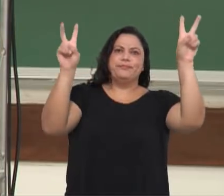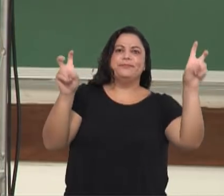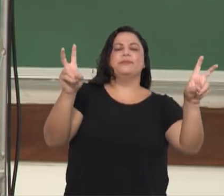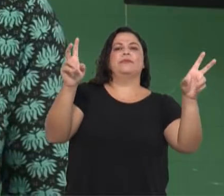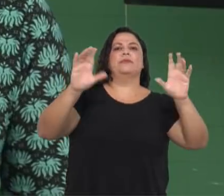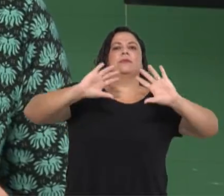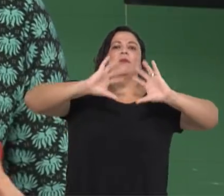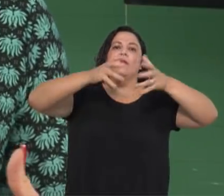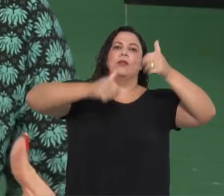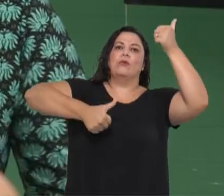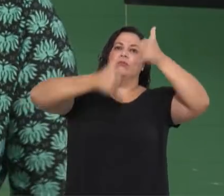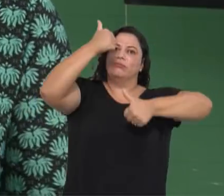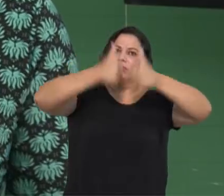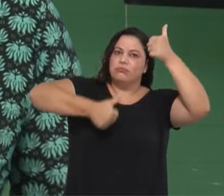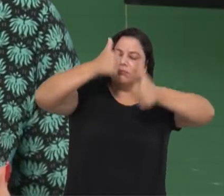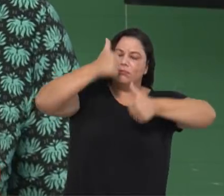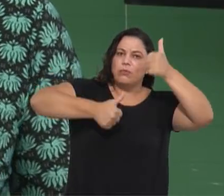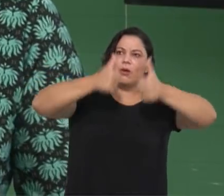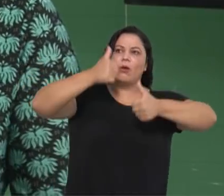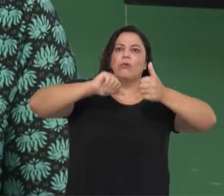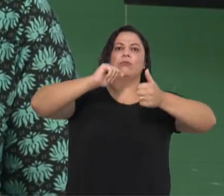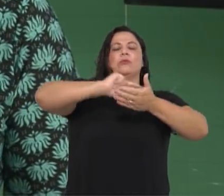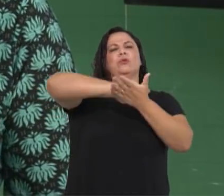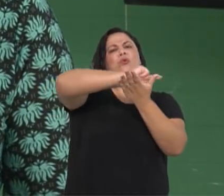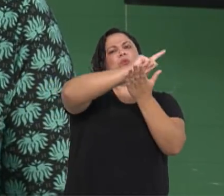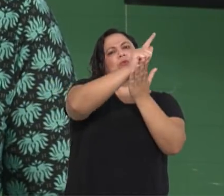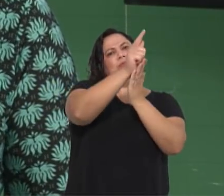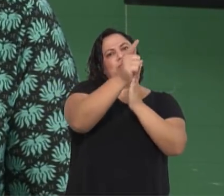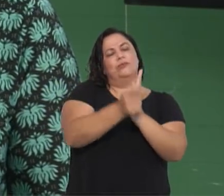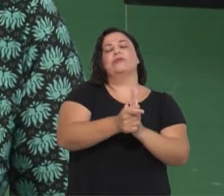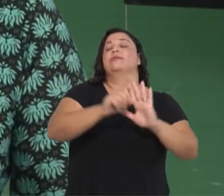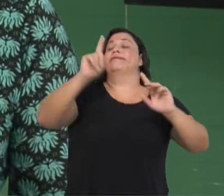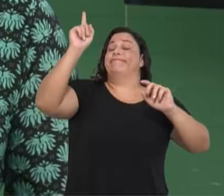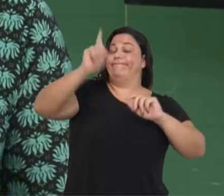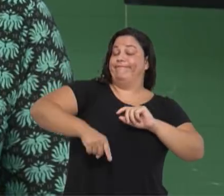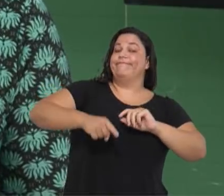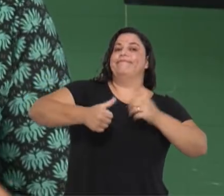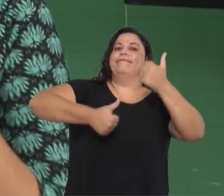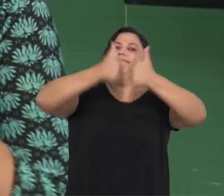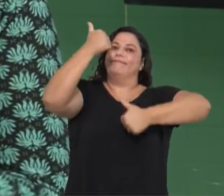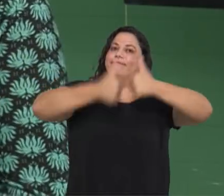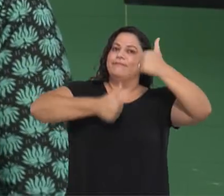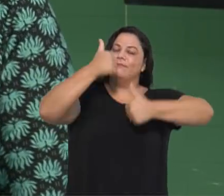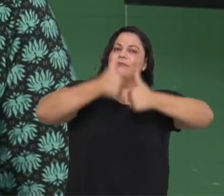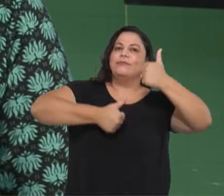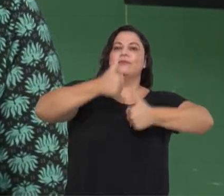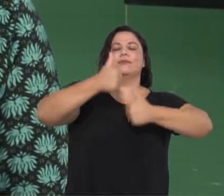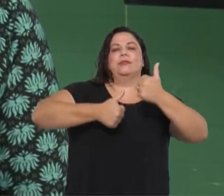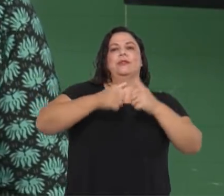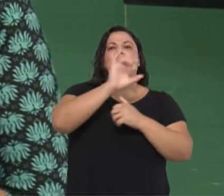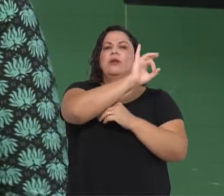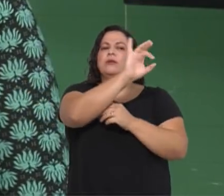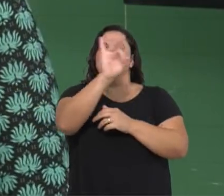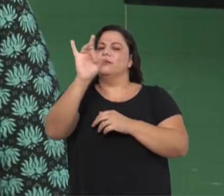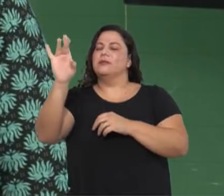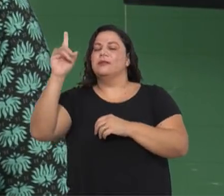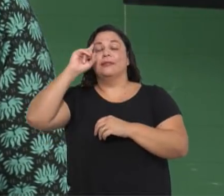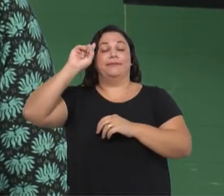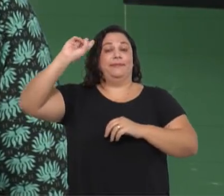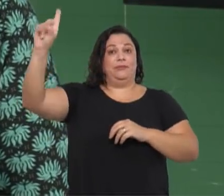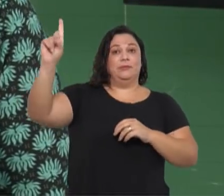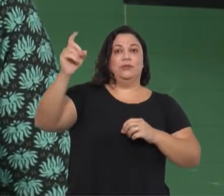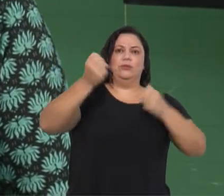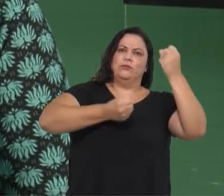futebol, né? Toda a temática de todos os gêneros foi o futebol. Cada dia eu falei um pouquinho de um aspecto diferente